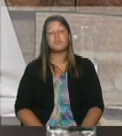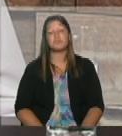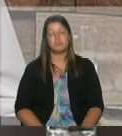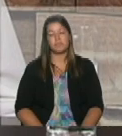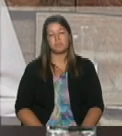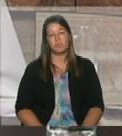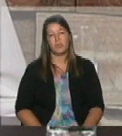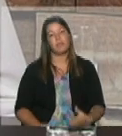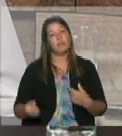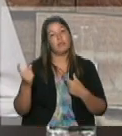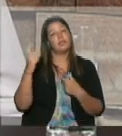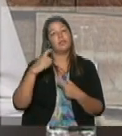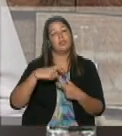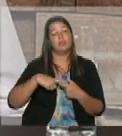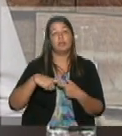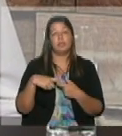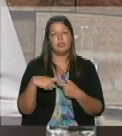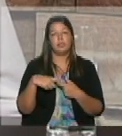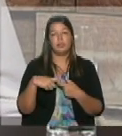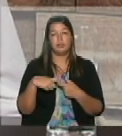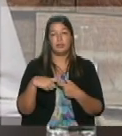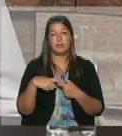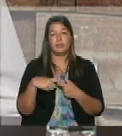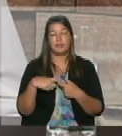Voltei. E até